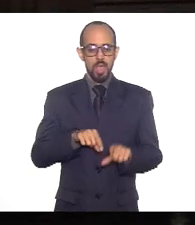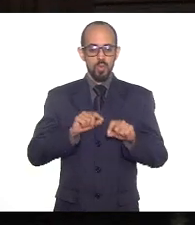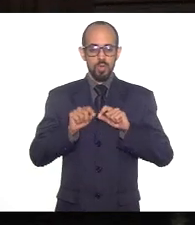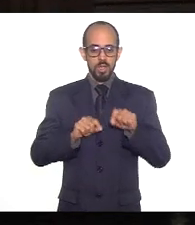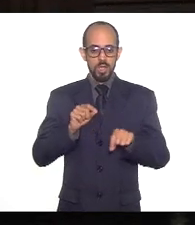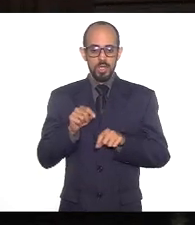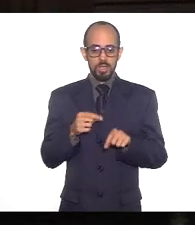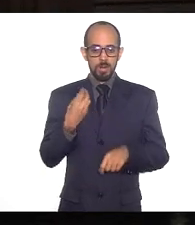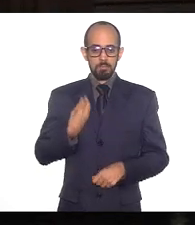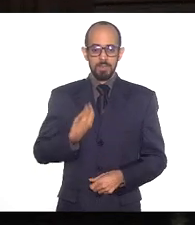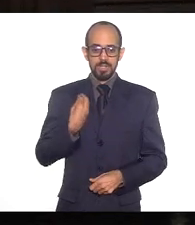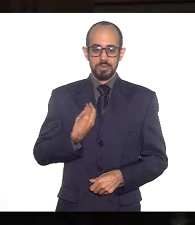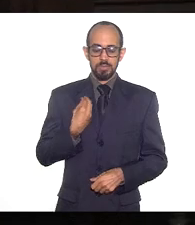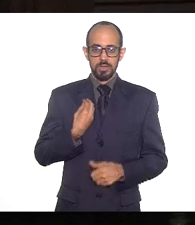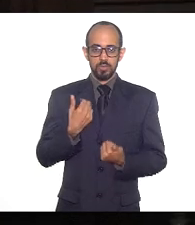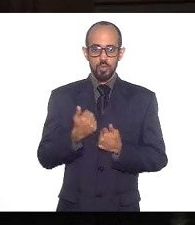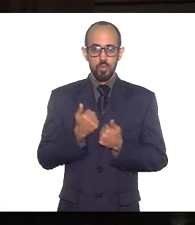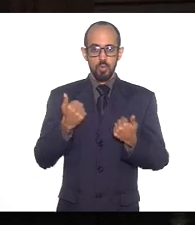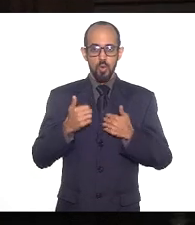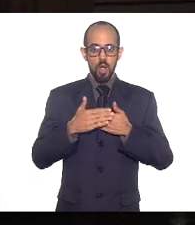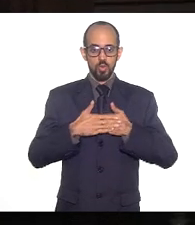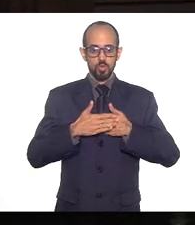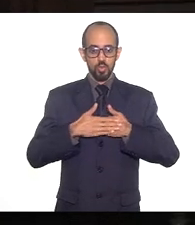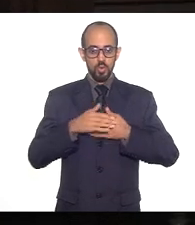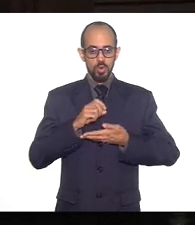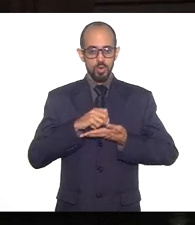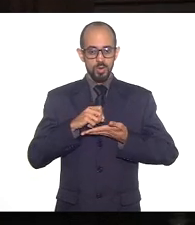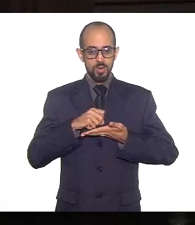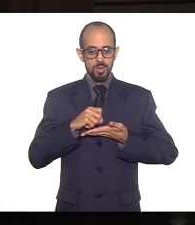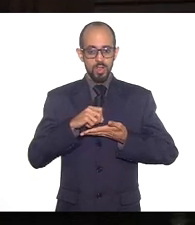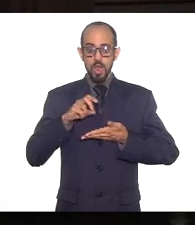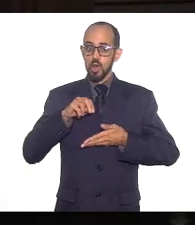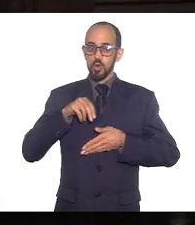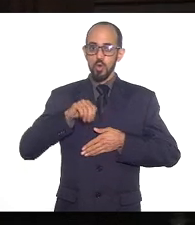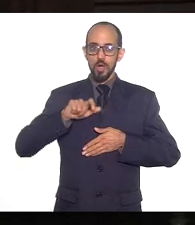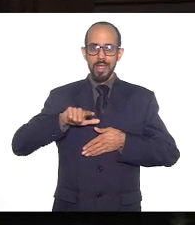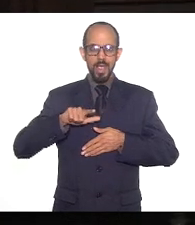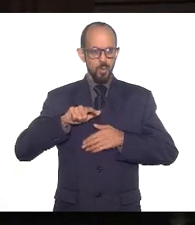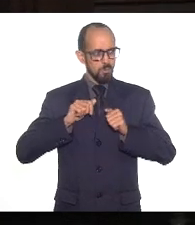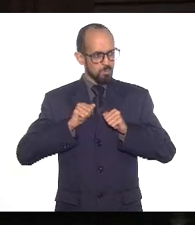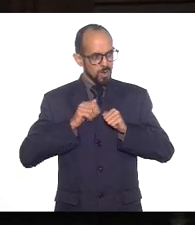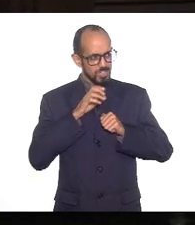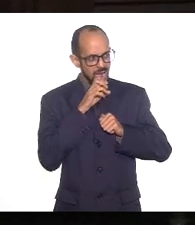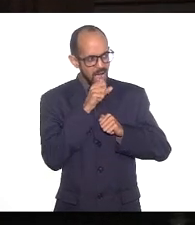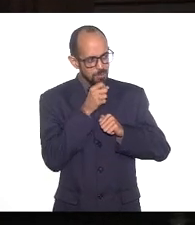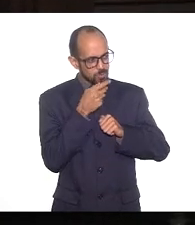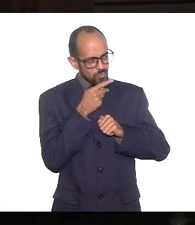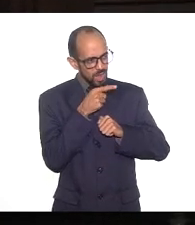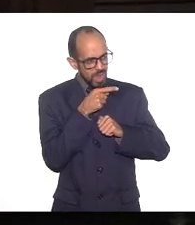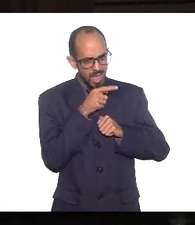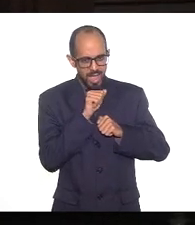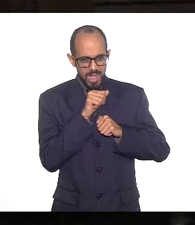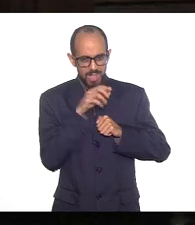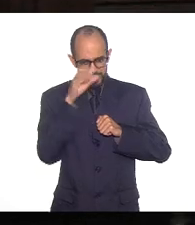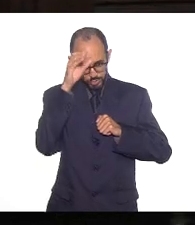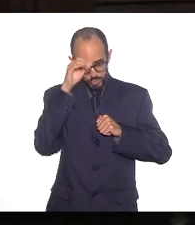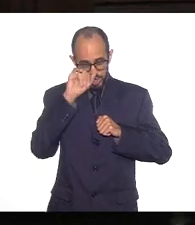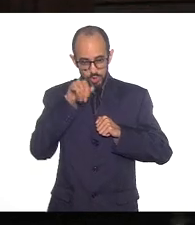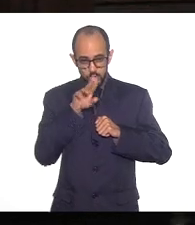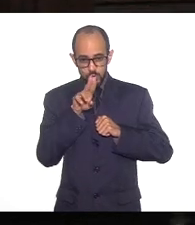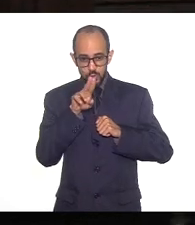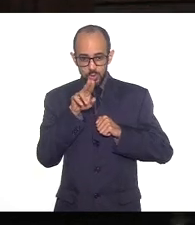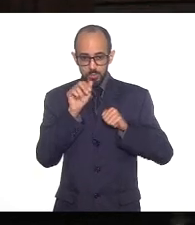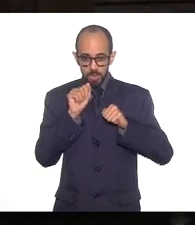ter participado como coautor estado não é não é não consegue uma parte bem rápida que tá da tia Ju